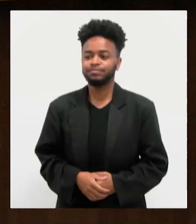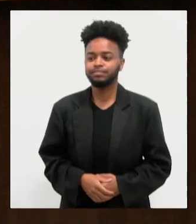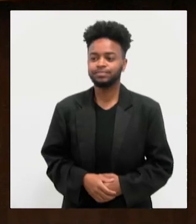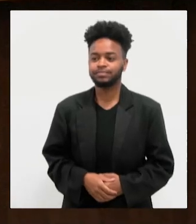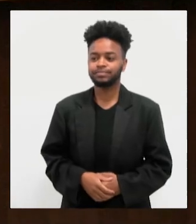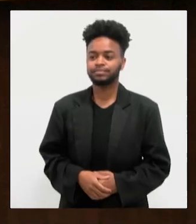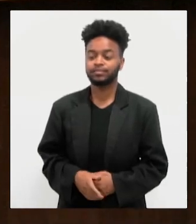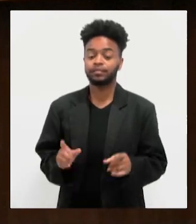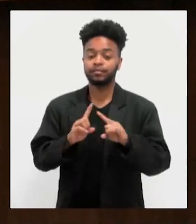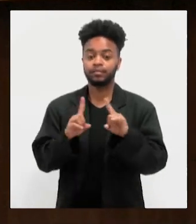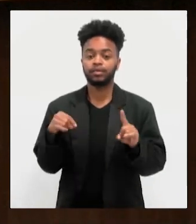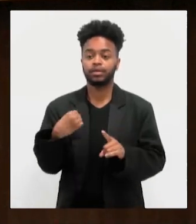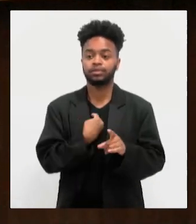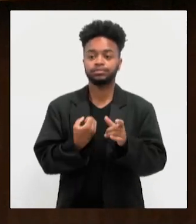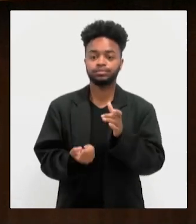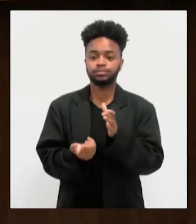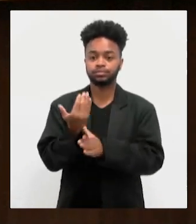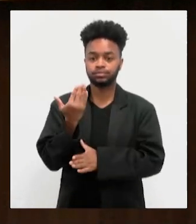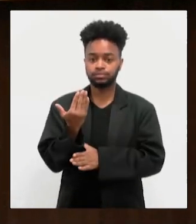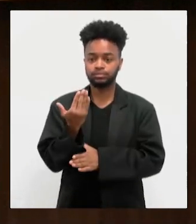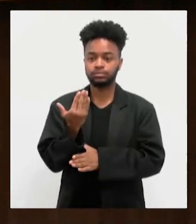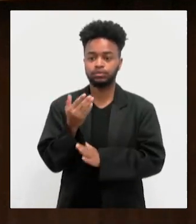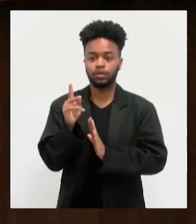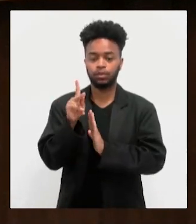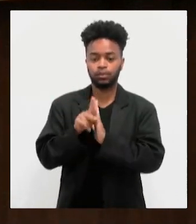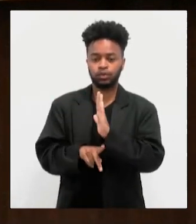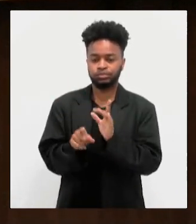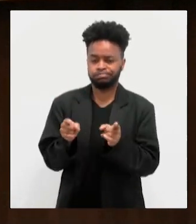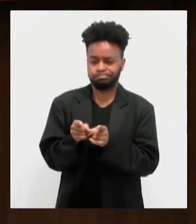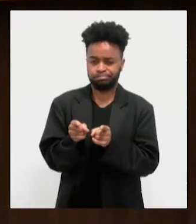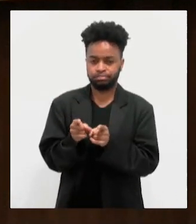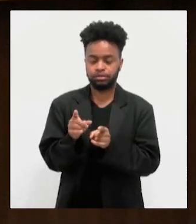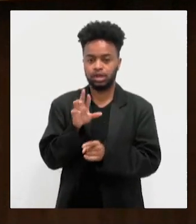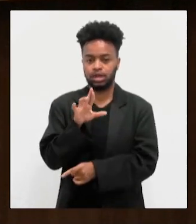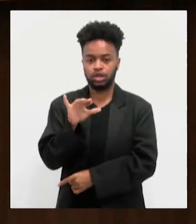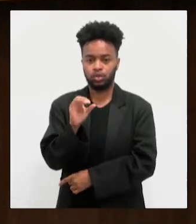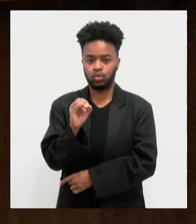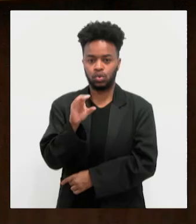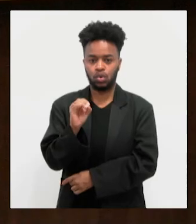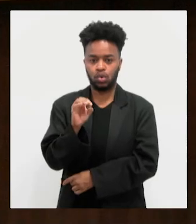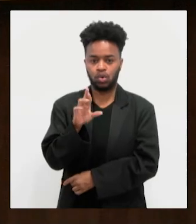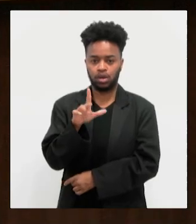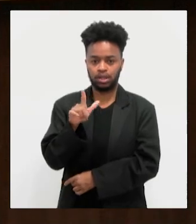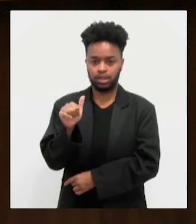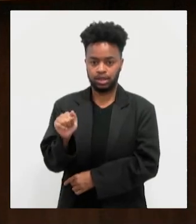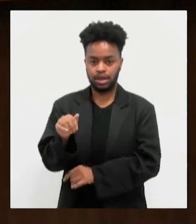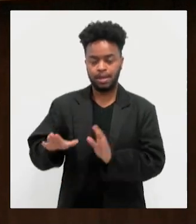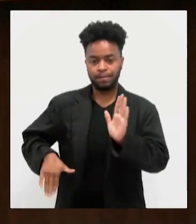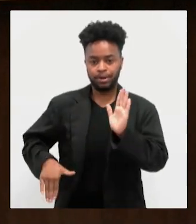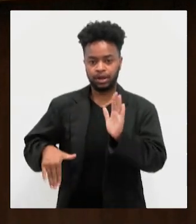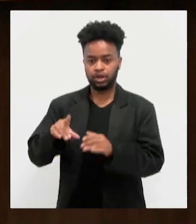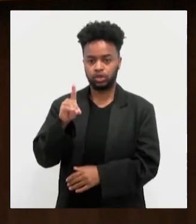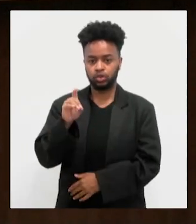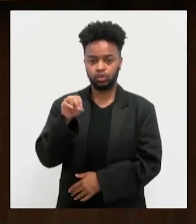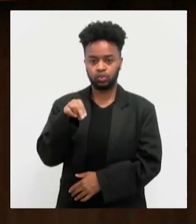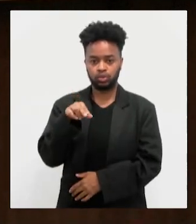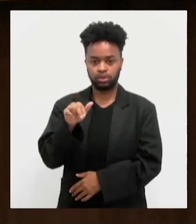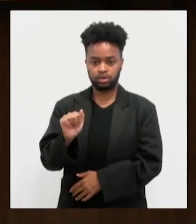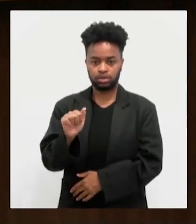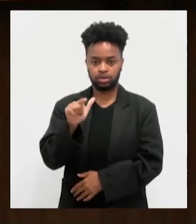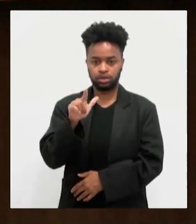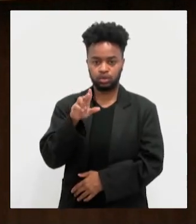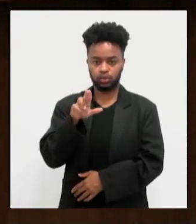nós criamos lá um mini projeto Rio Orla, na praia de Dona Luísa.